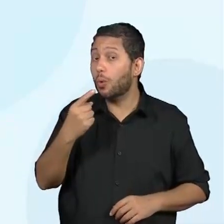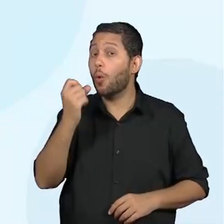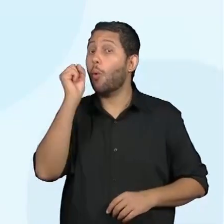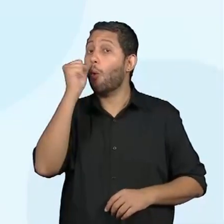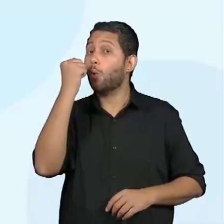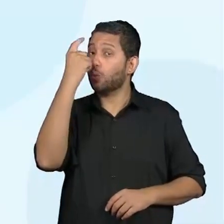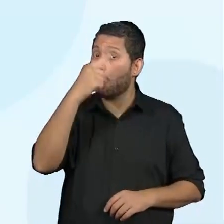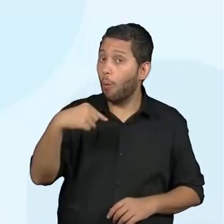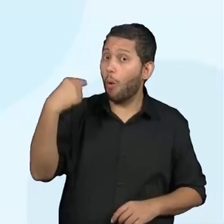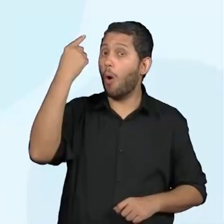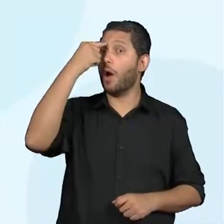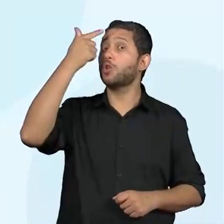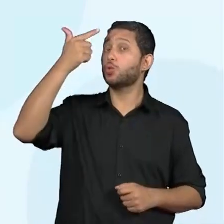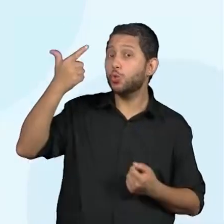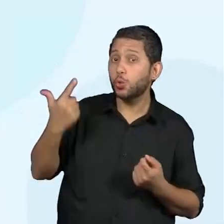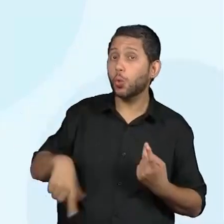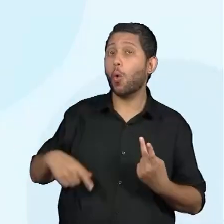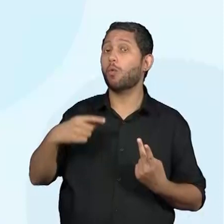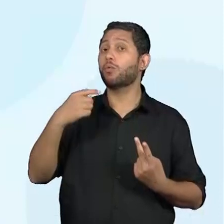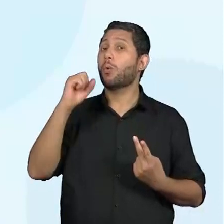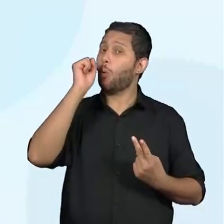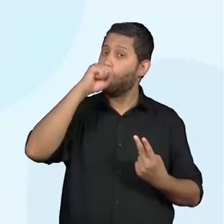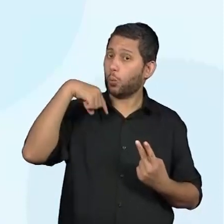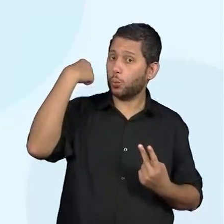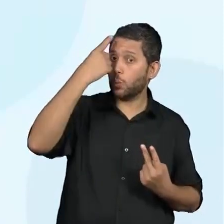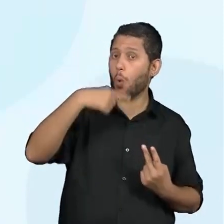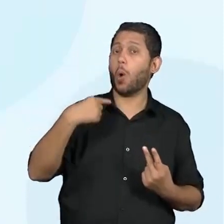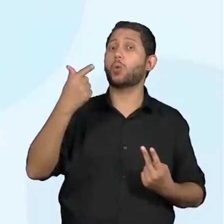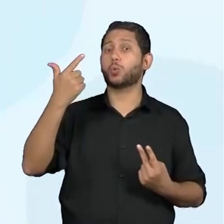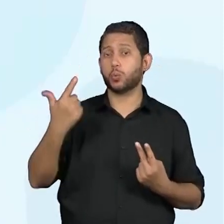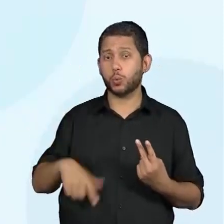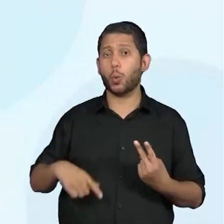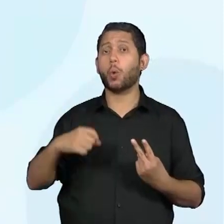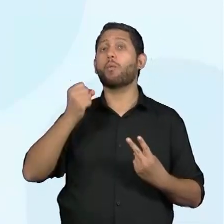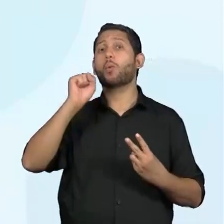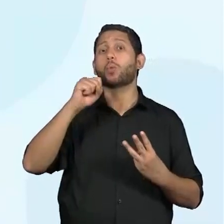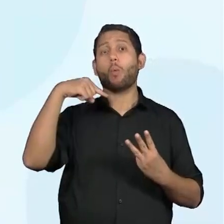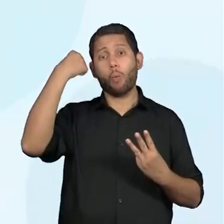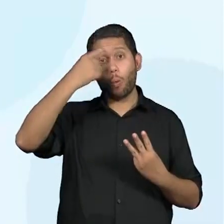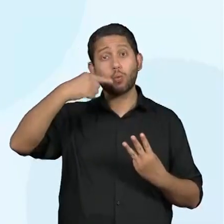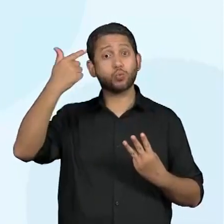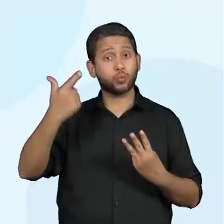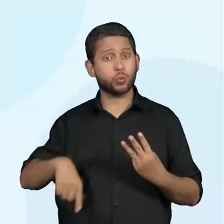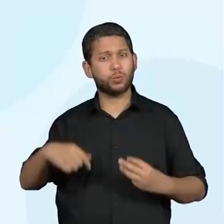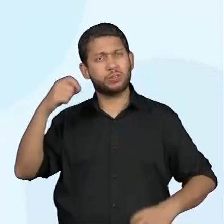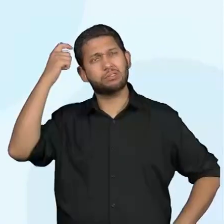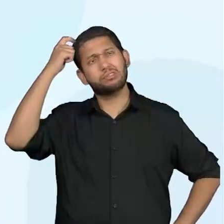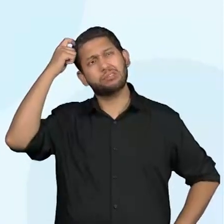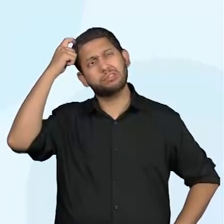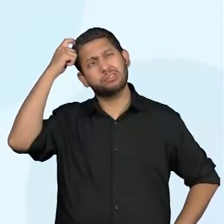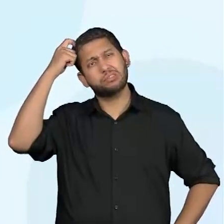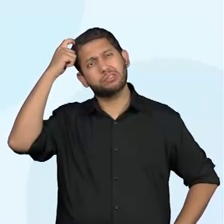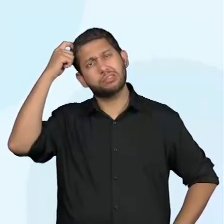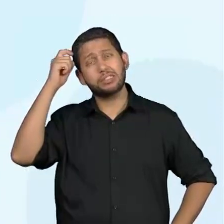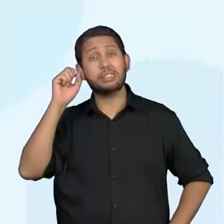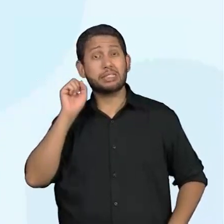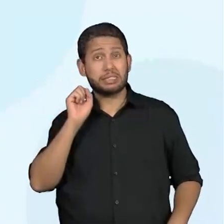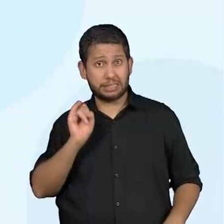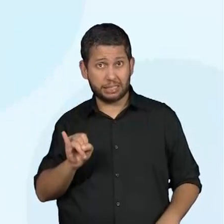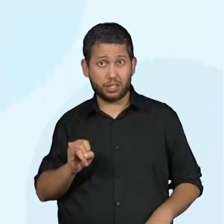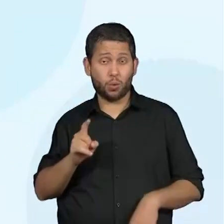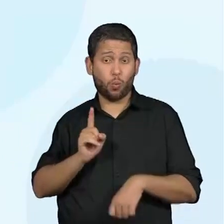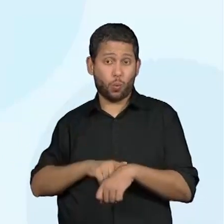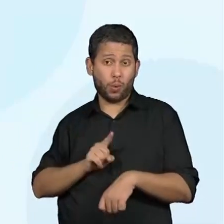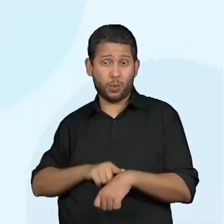8 horas. Olha só, por 7 dias. Se ela tomar um comprimido